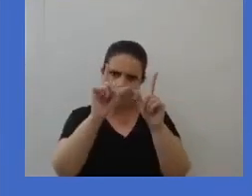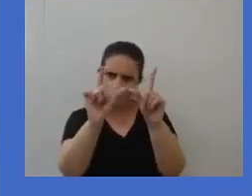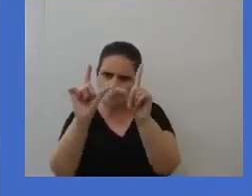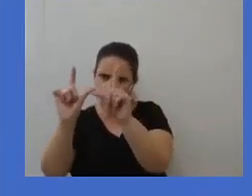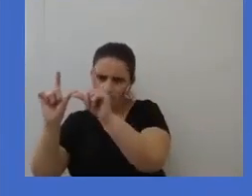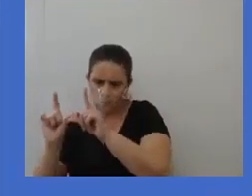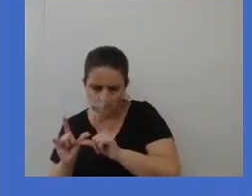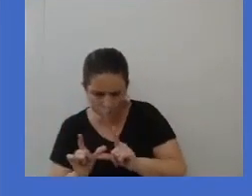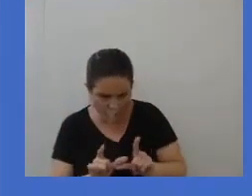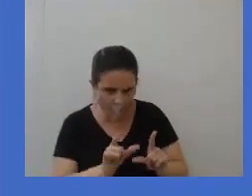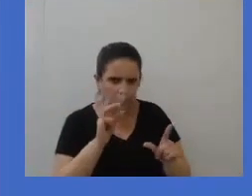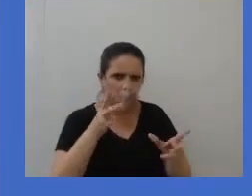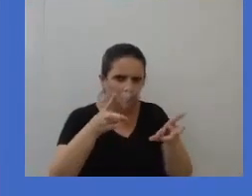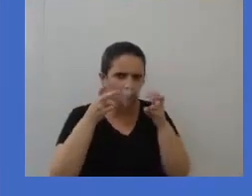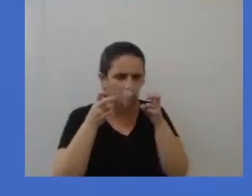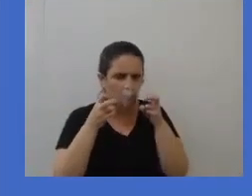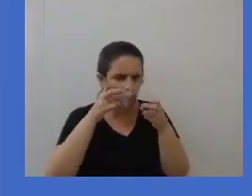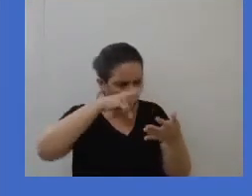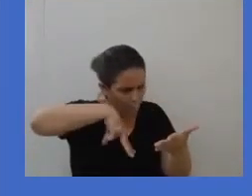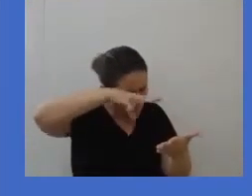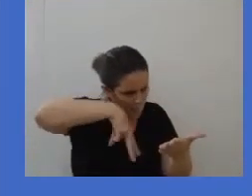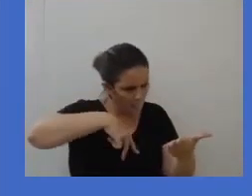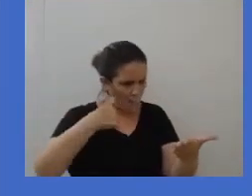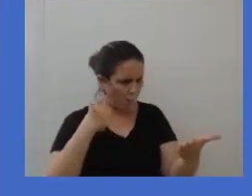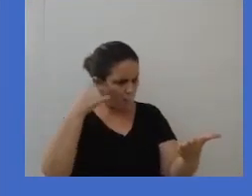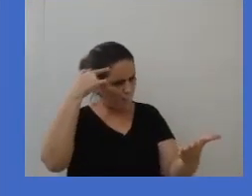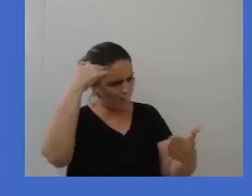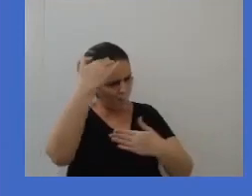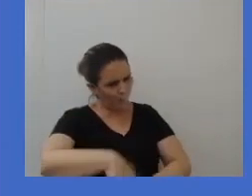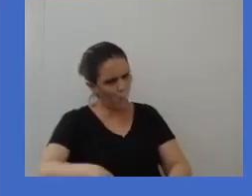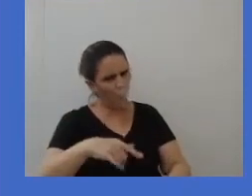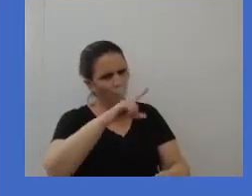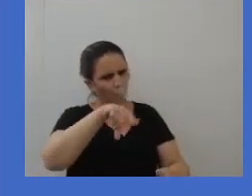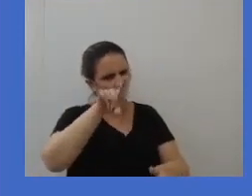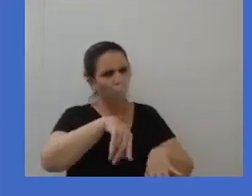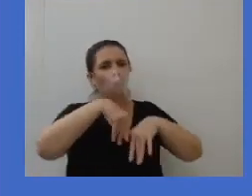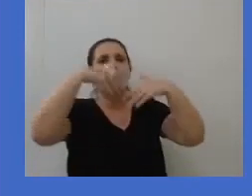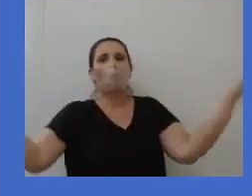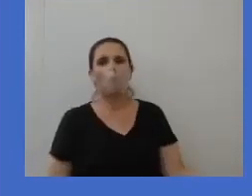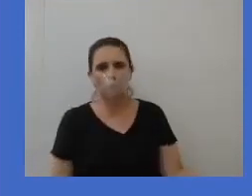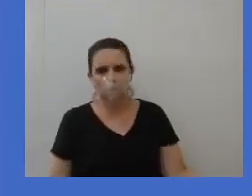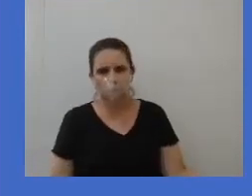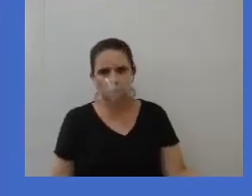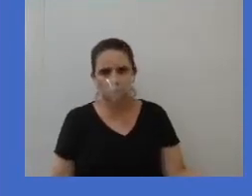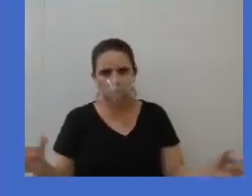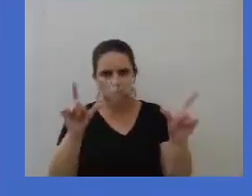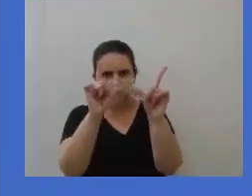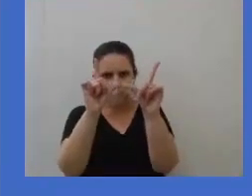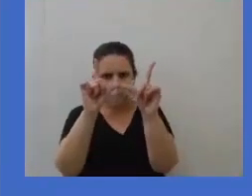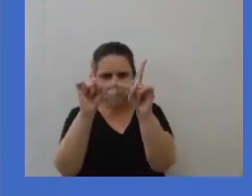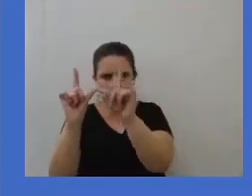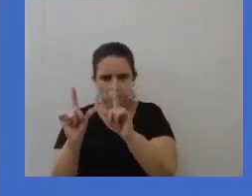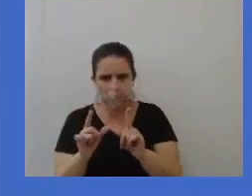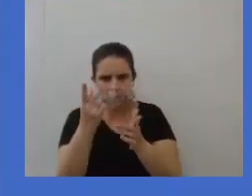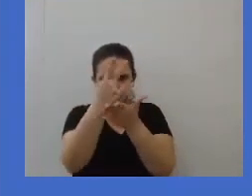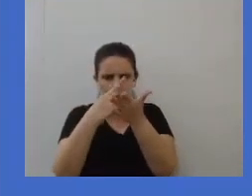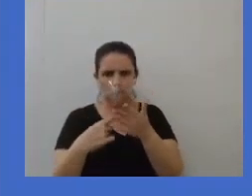menos de um minuto, e verem o seguinte, se eu estivesse fazendo essa prova, eu marcaria o quê?